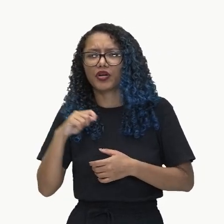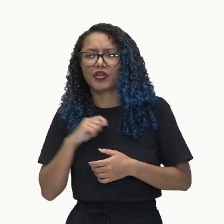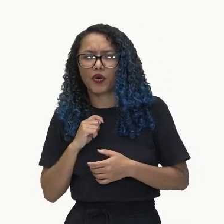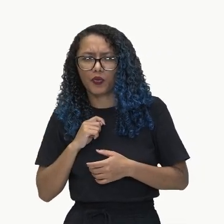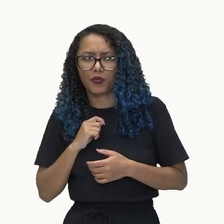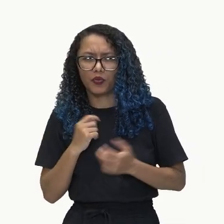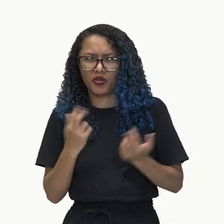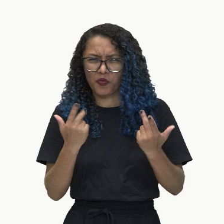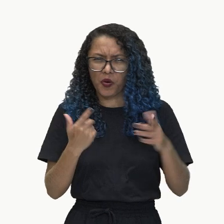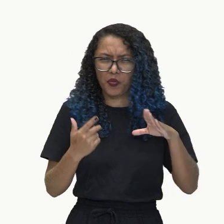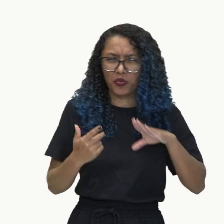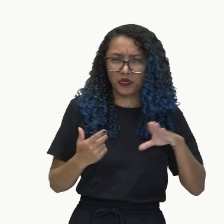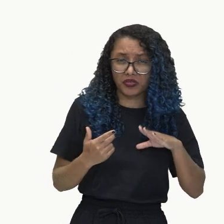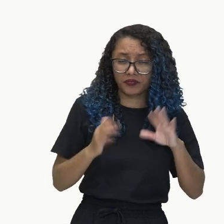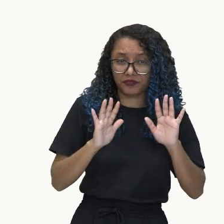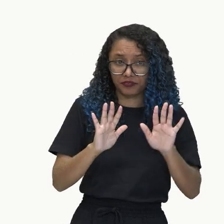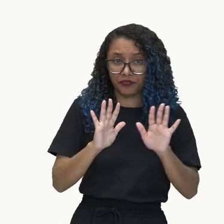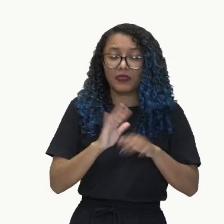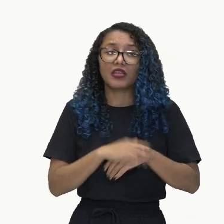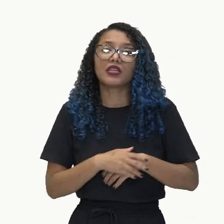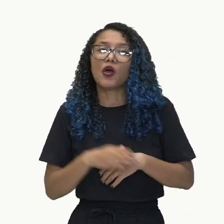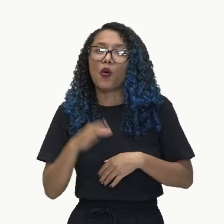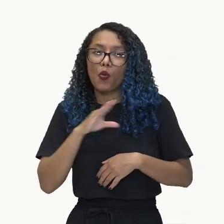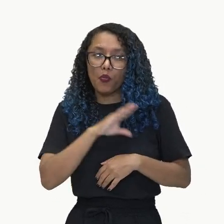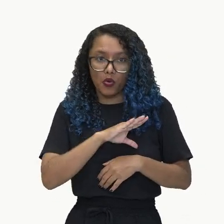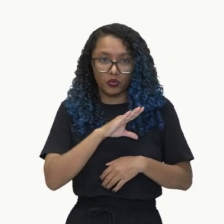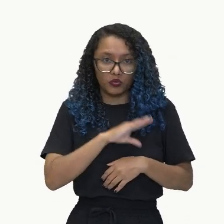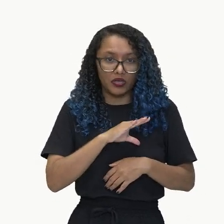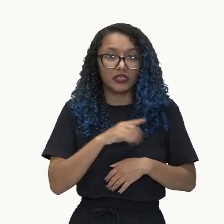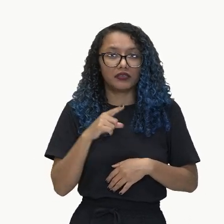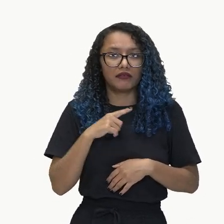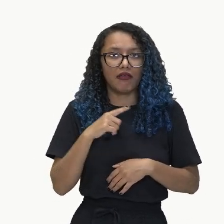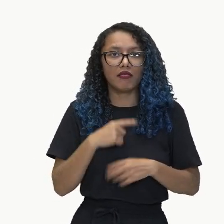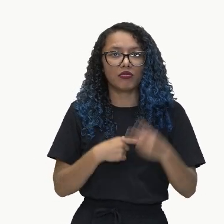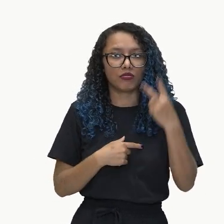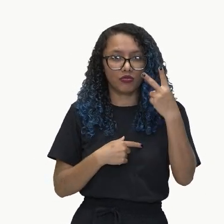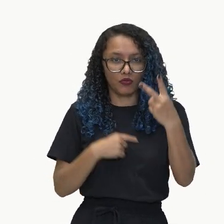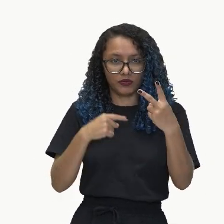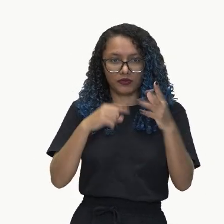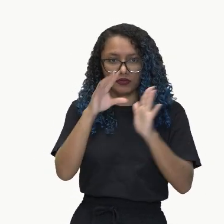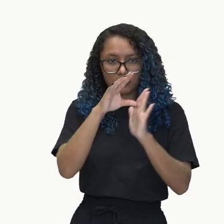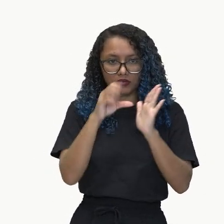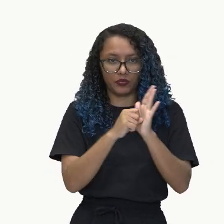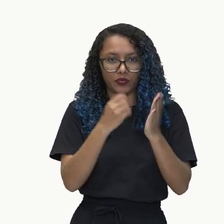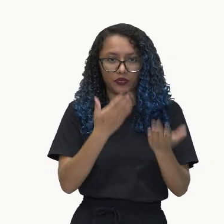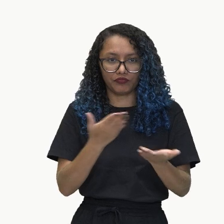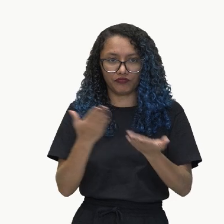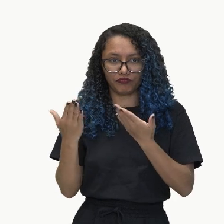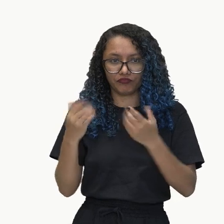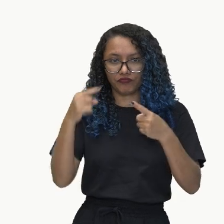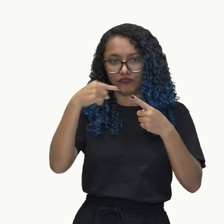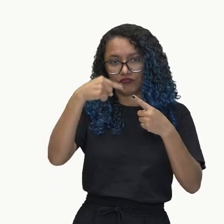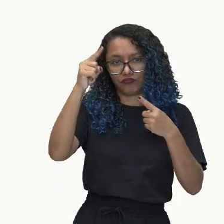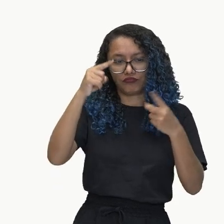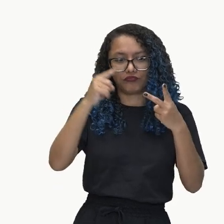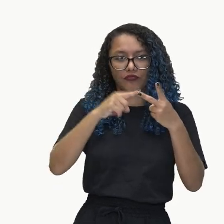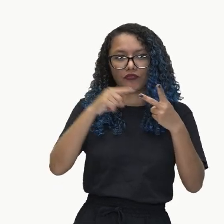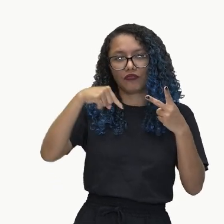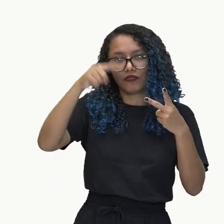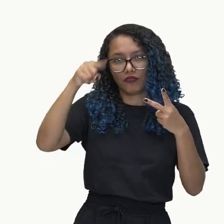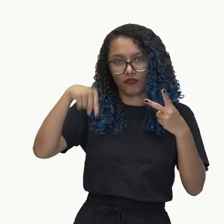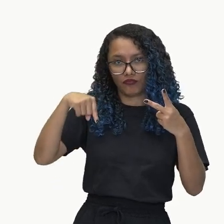em português Nós temos dois assentos esse aqui que é o agudo e nós temos esse que é o circunflexo não é